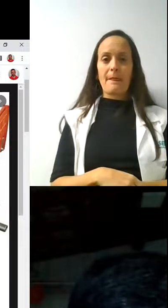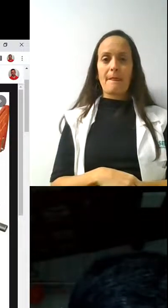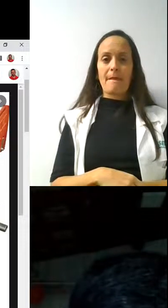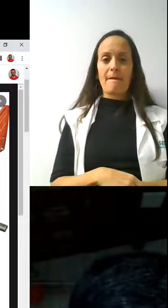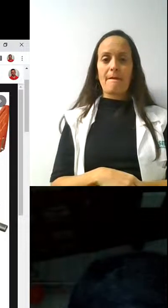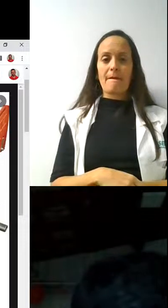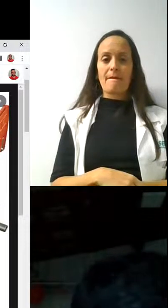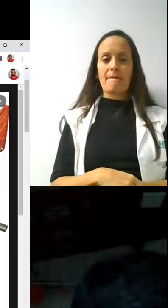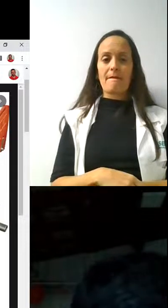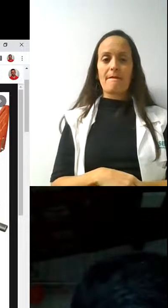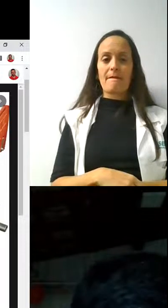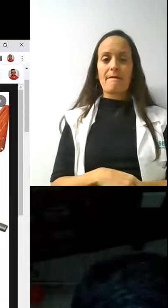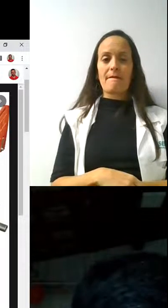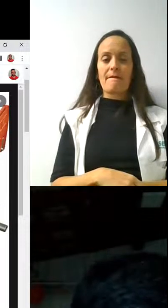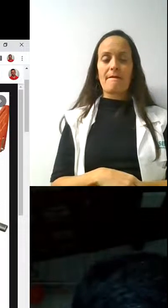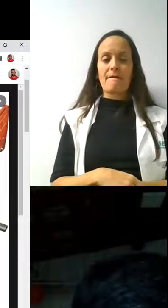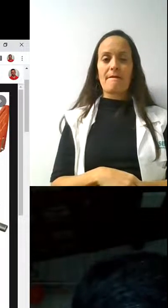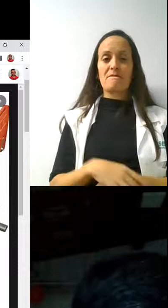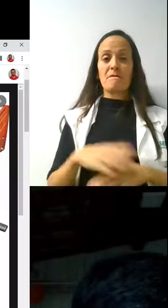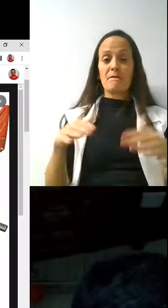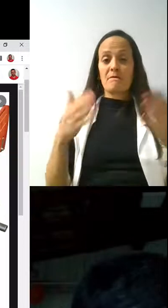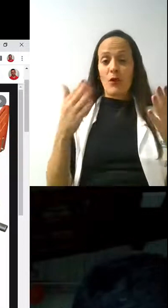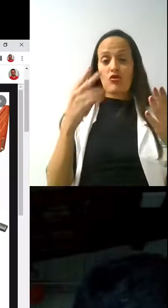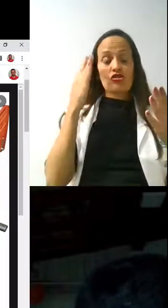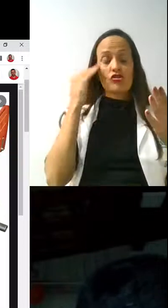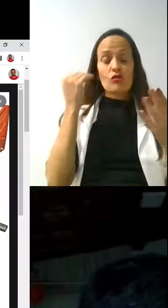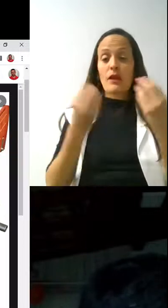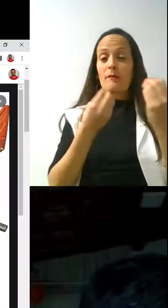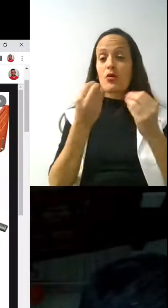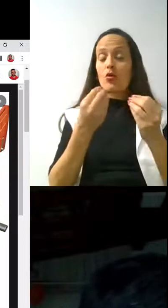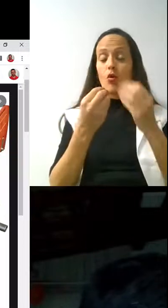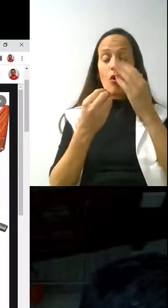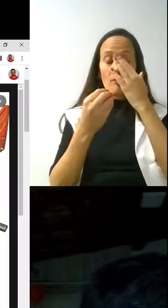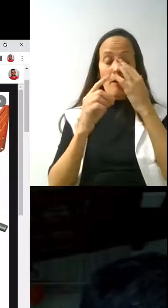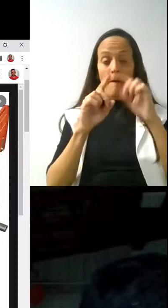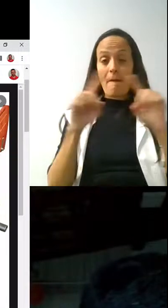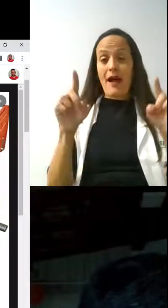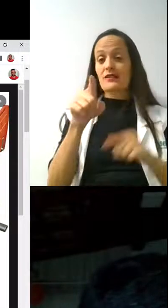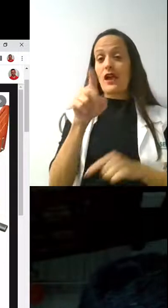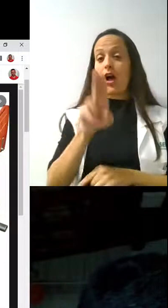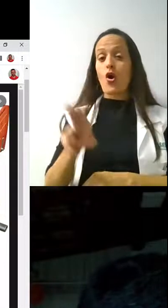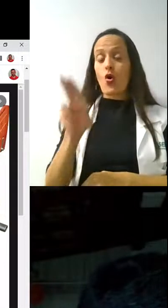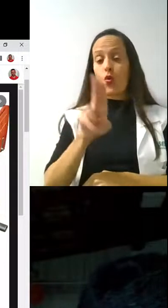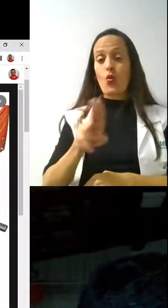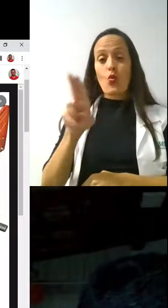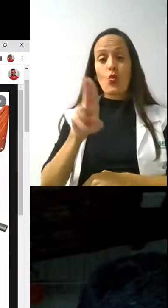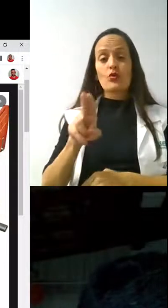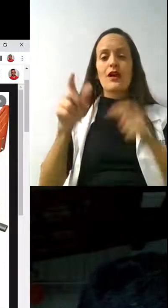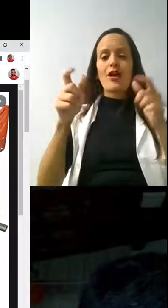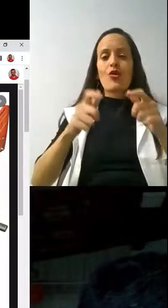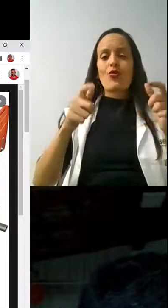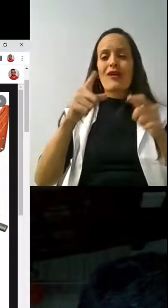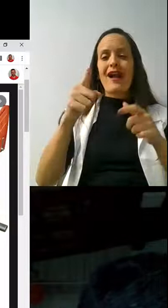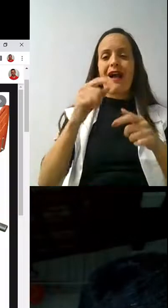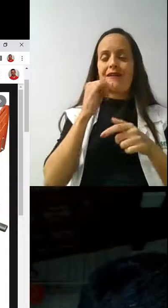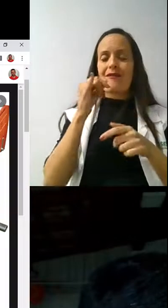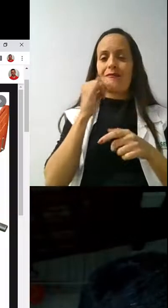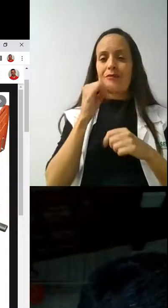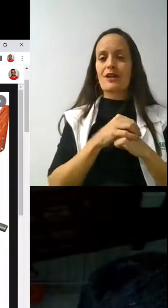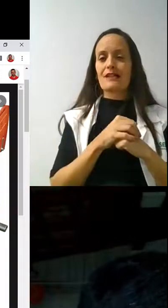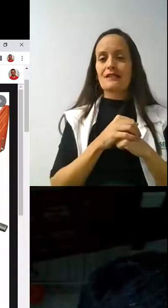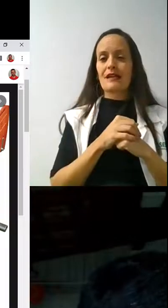A gente não sabe o código dela, né? Não sabe como que é. Geralmente usa esse tipo de chave em subestação, né? Subestação